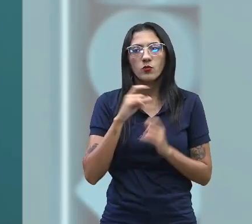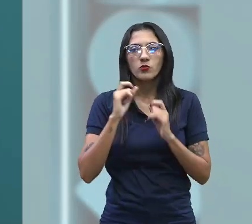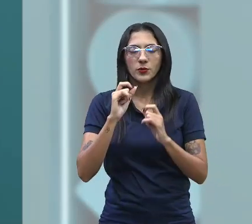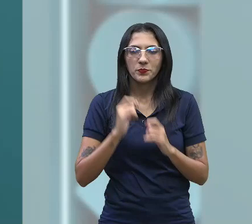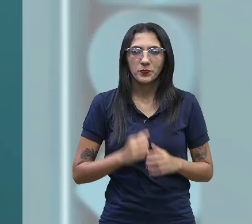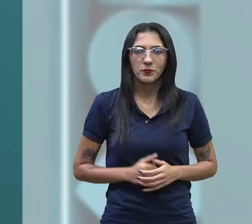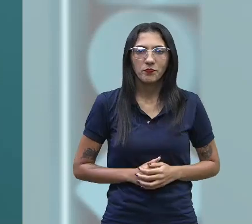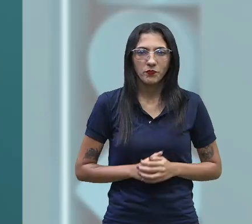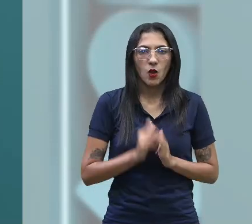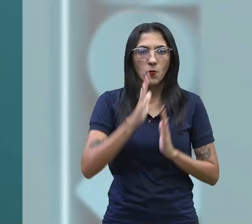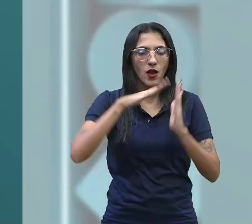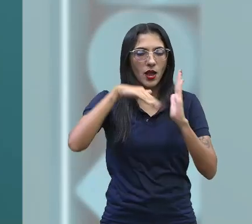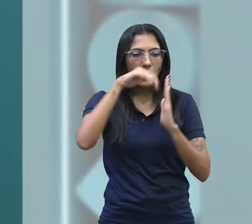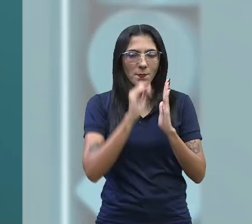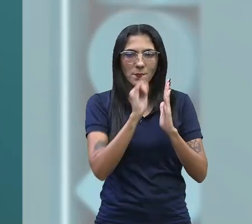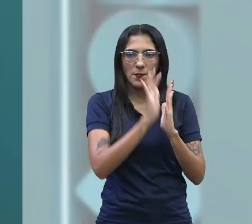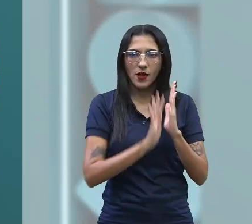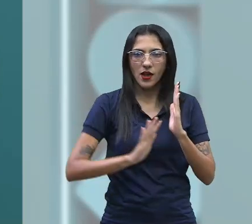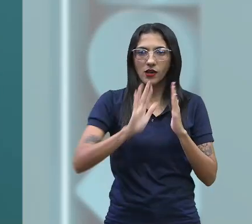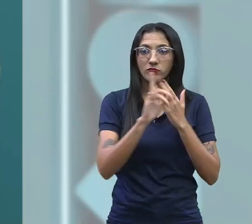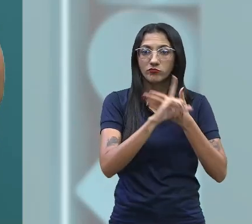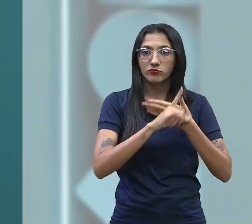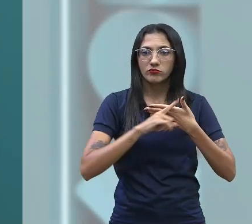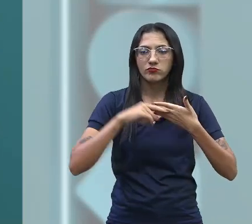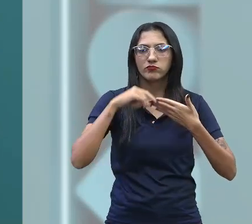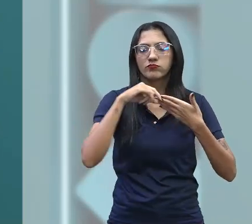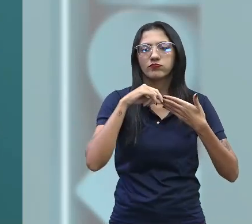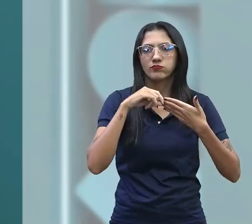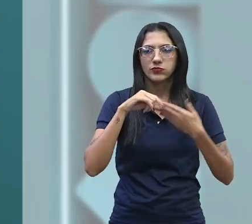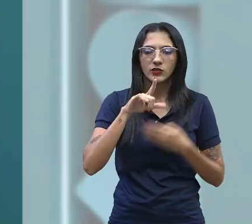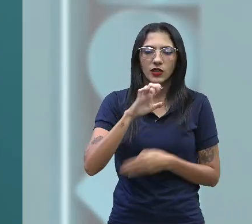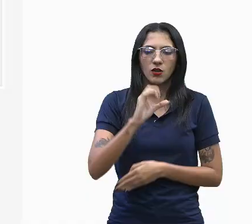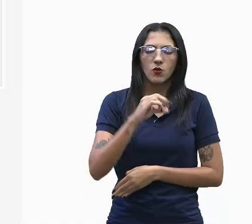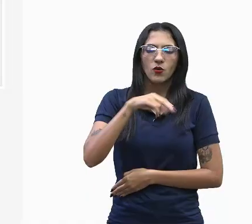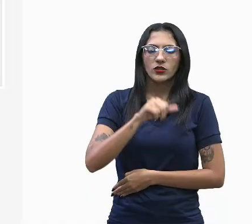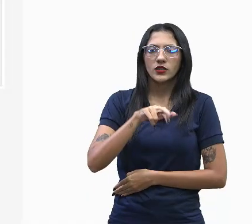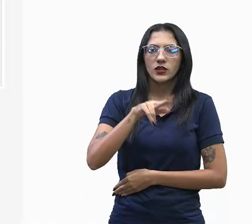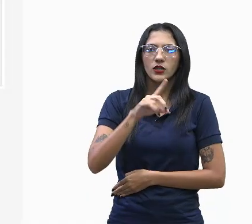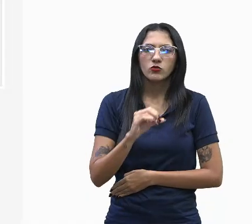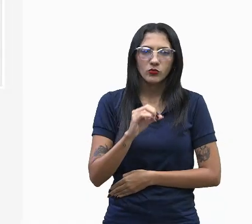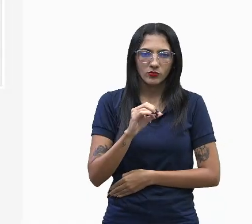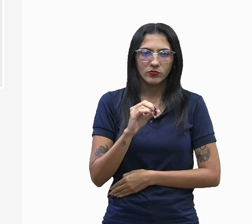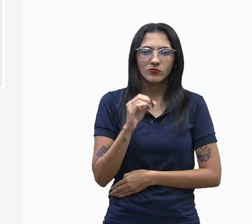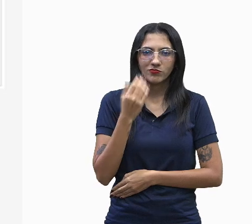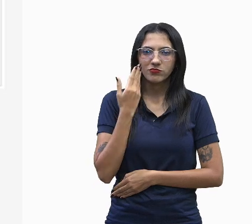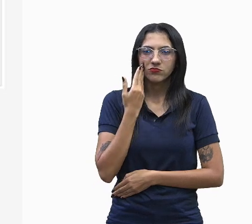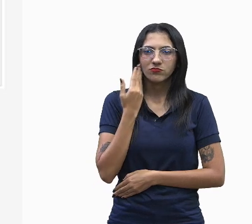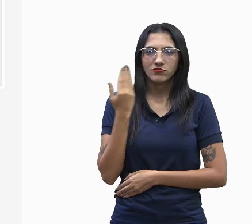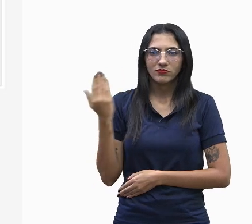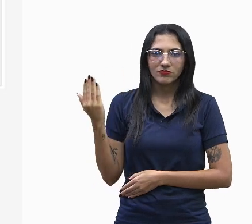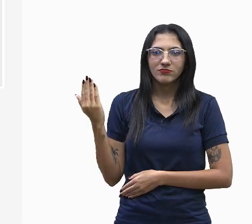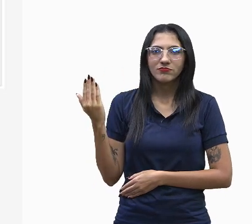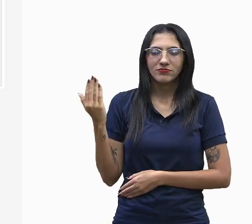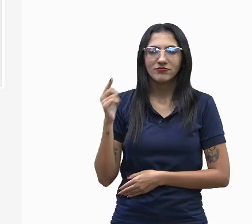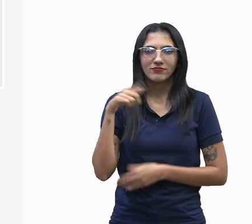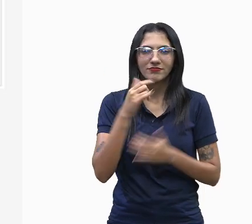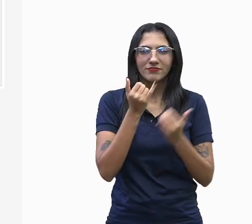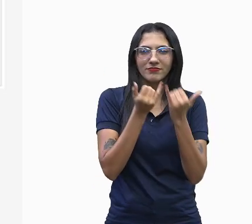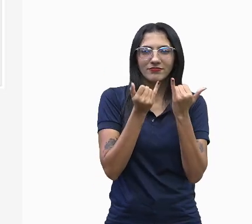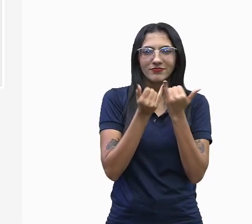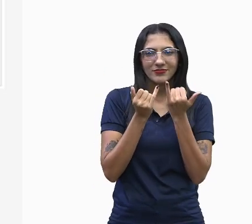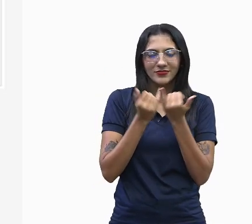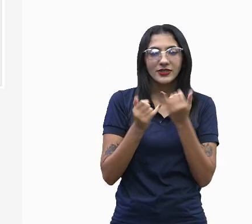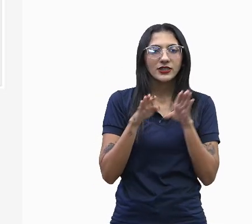tela do pintor Leonardo da Vinci. Quero que vocês observem aí, da Santa Ceia,